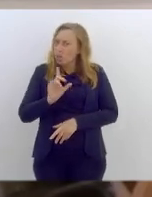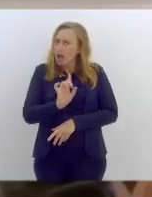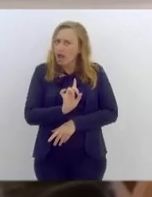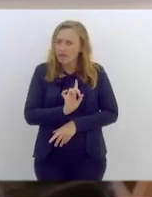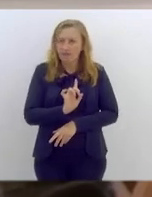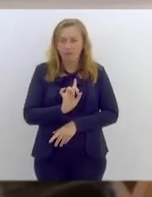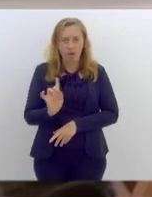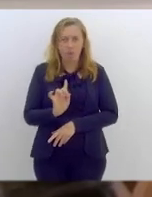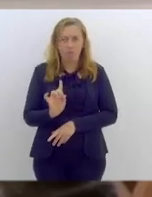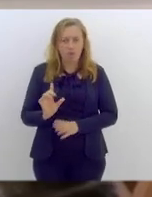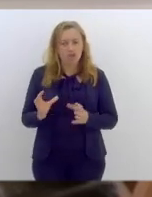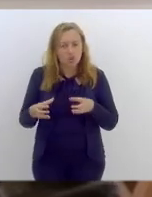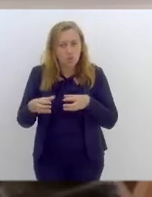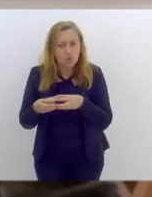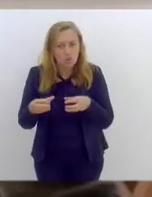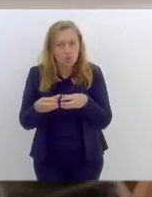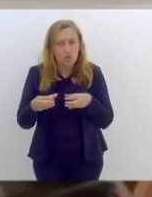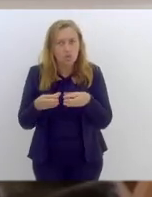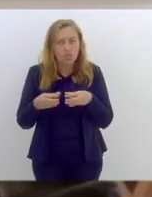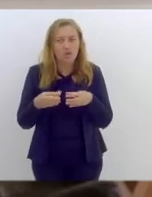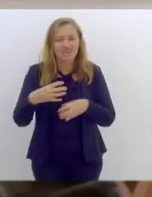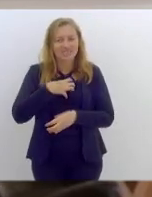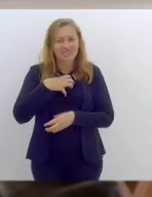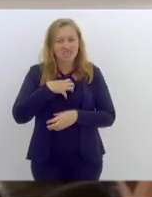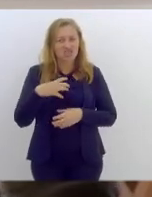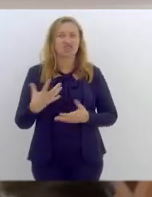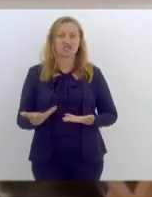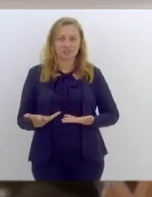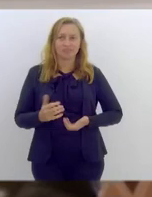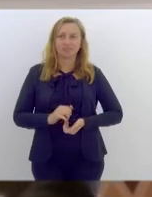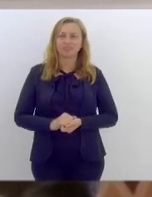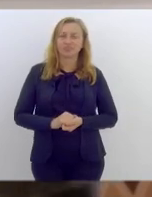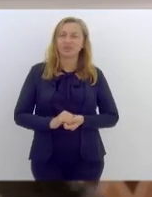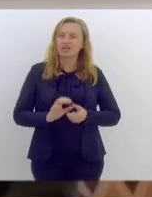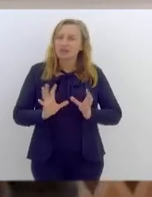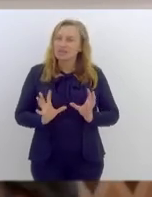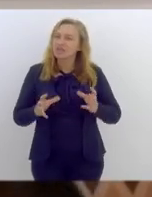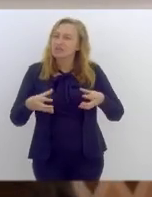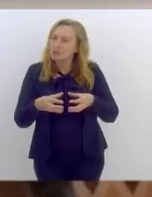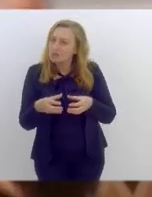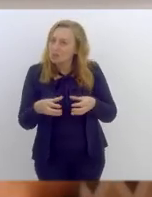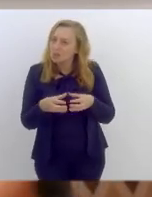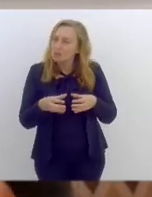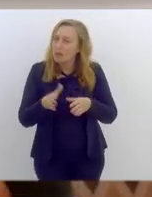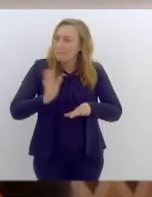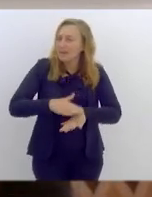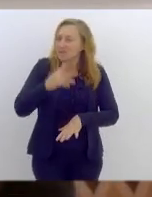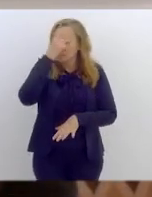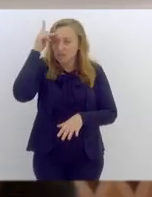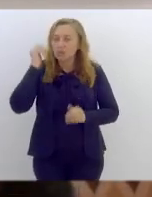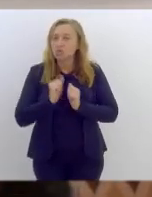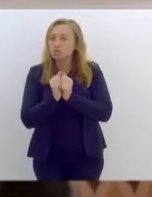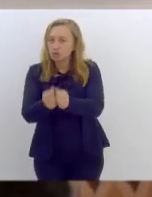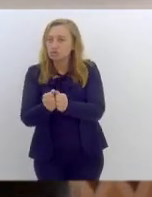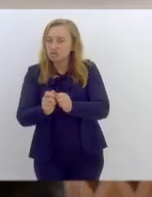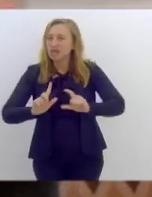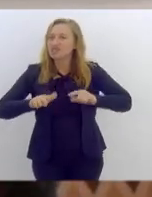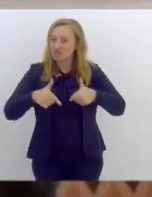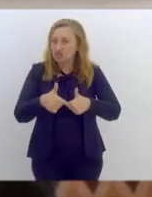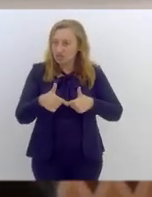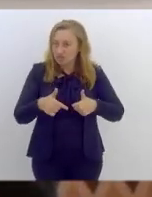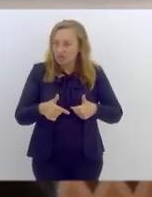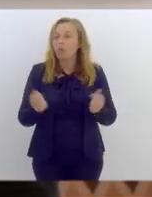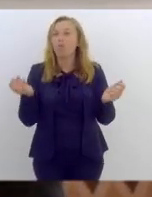ação coletiva. E só faz sentido se for assim. Se for uma ação coletiva e se mais pessoas caminharem juntas, tendo,